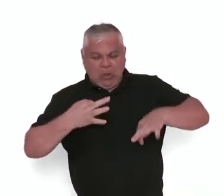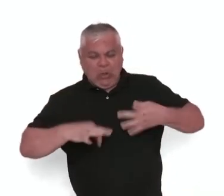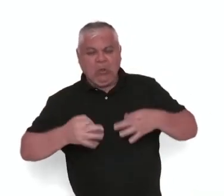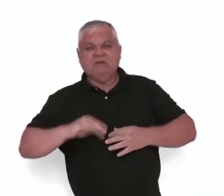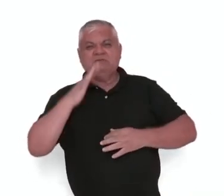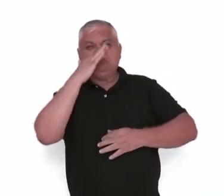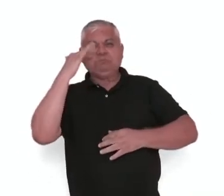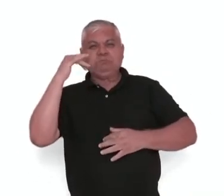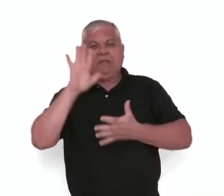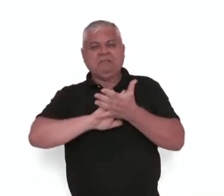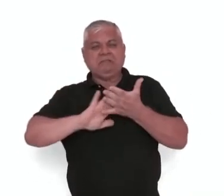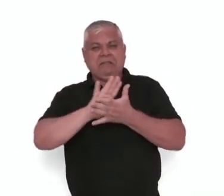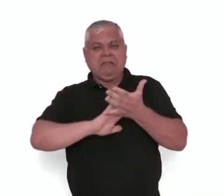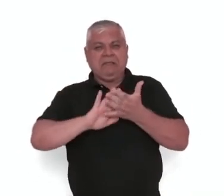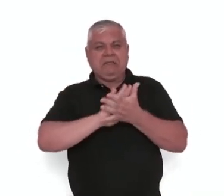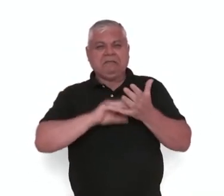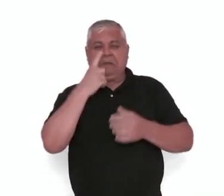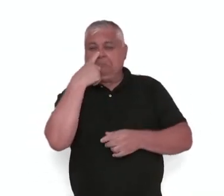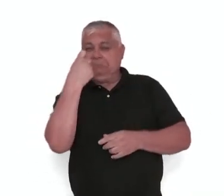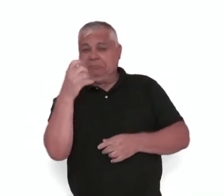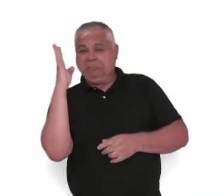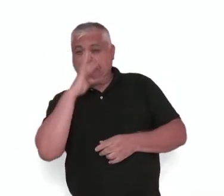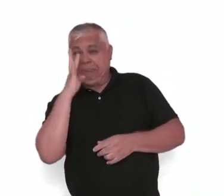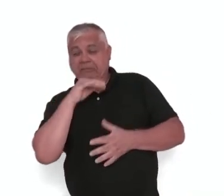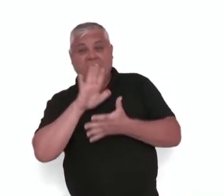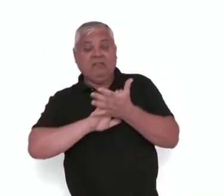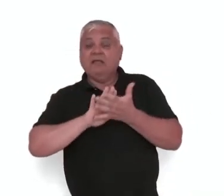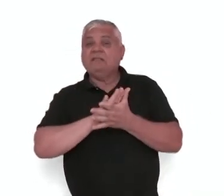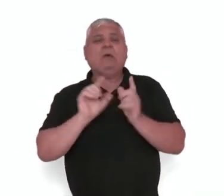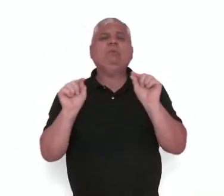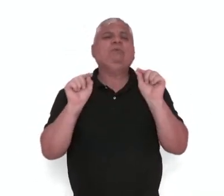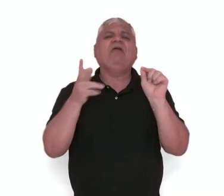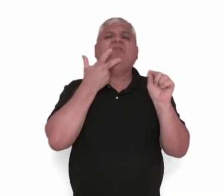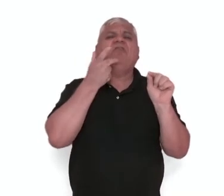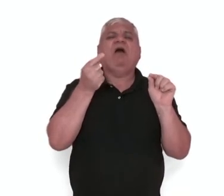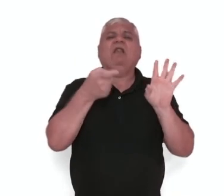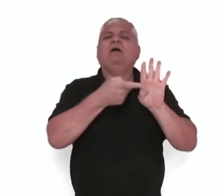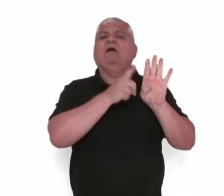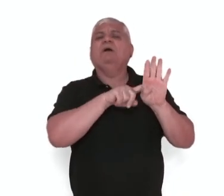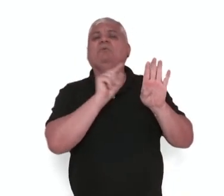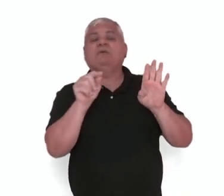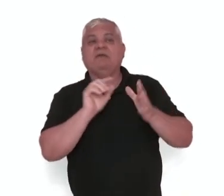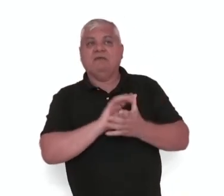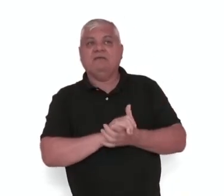essa ironia? Nem fede, nem cheira. Percebe?